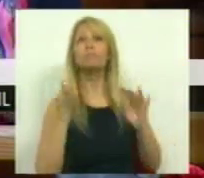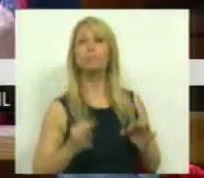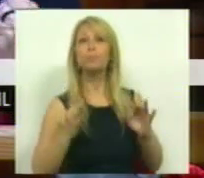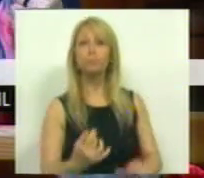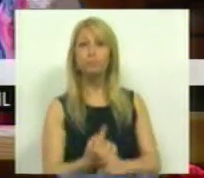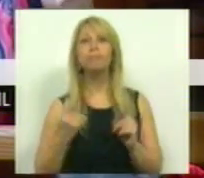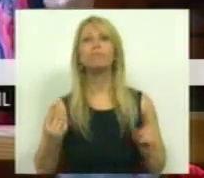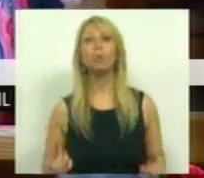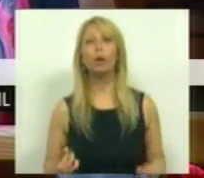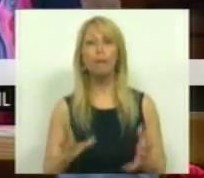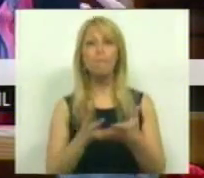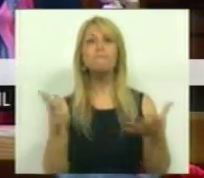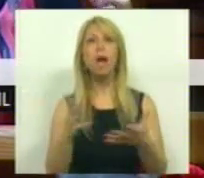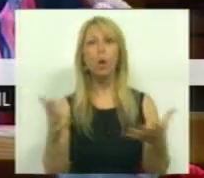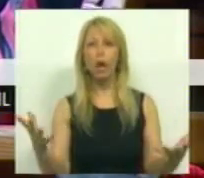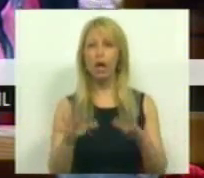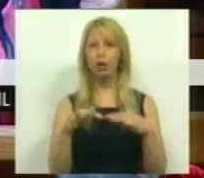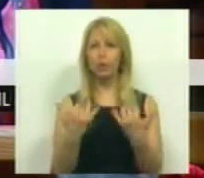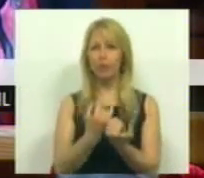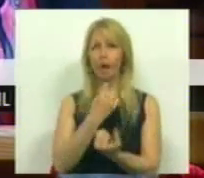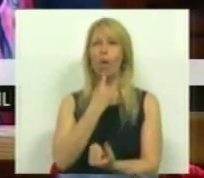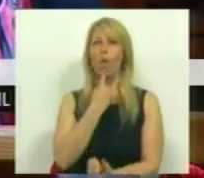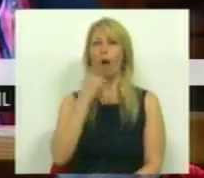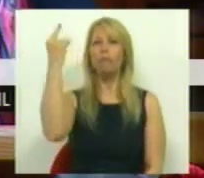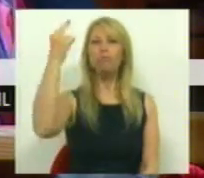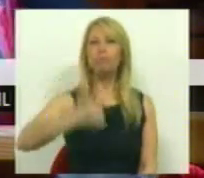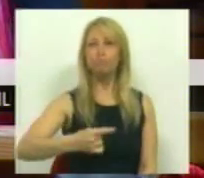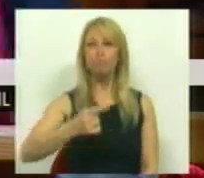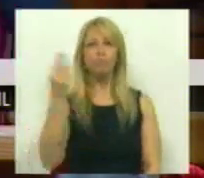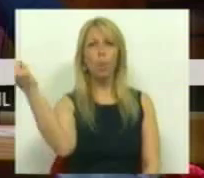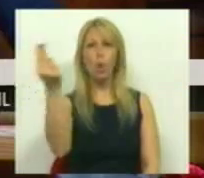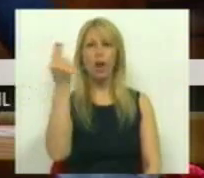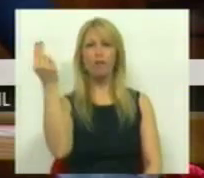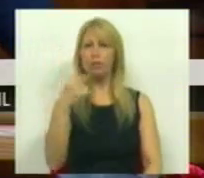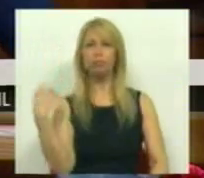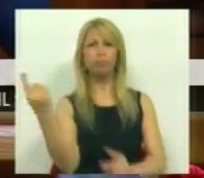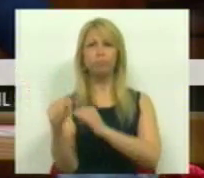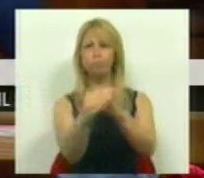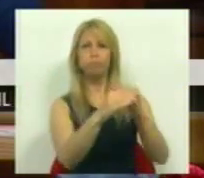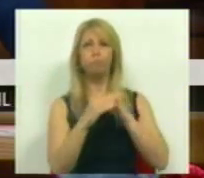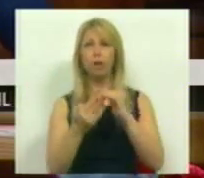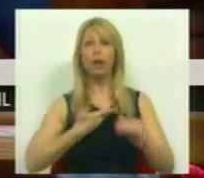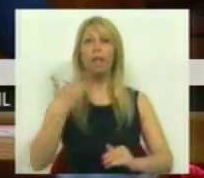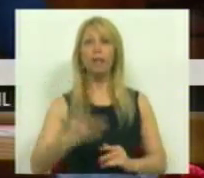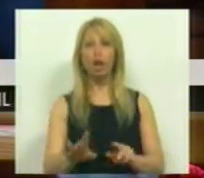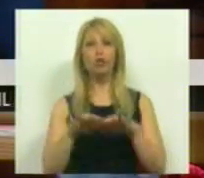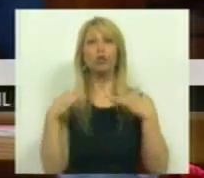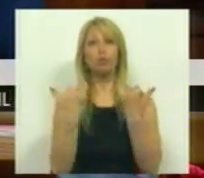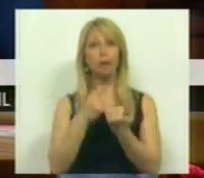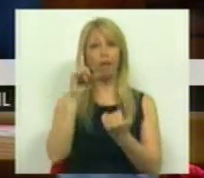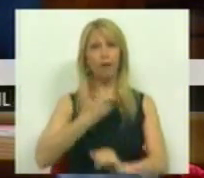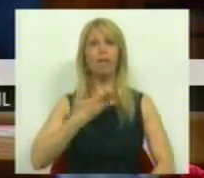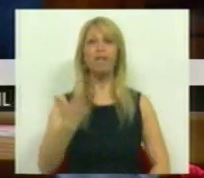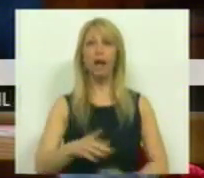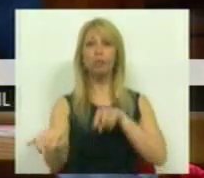uma grande maioria social impôs a universalização dos direitos sociais e dos direitos